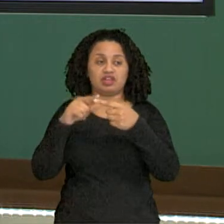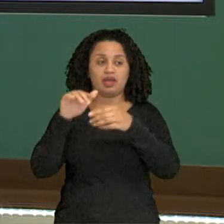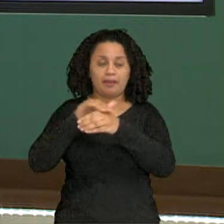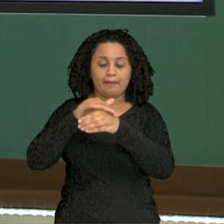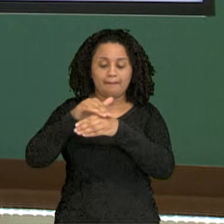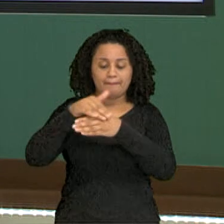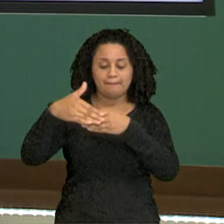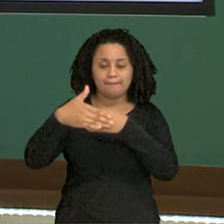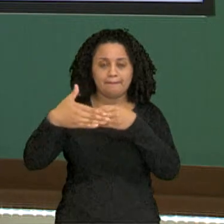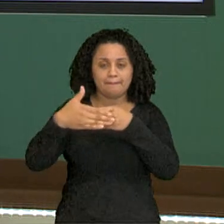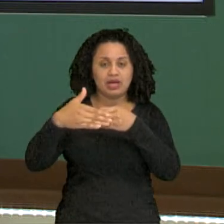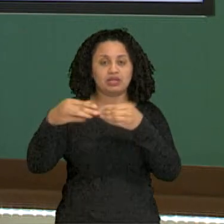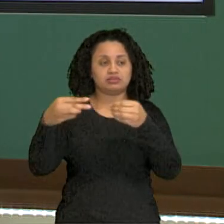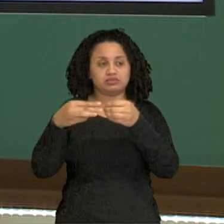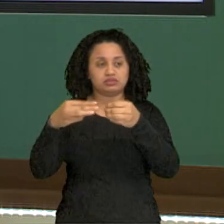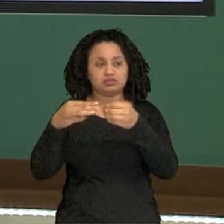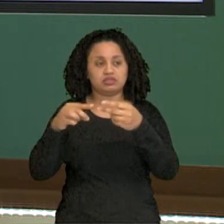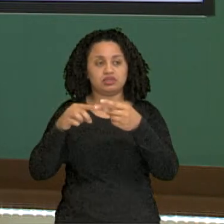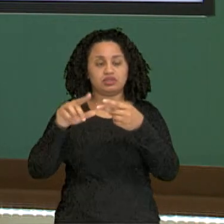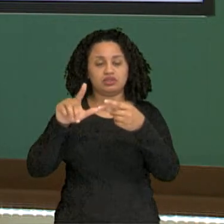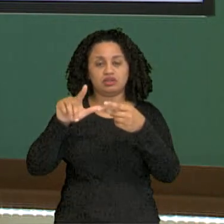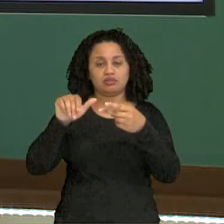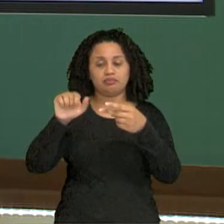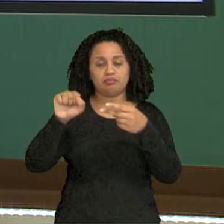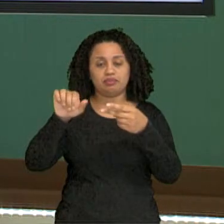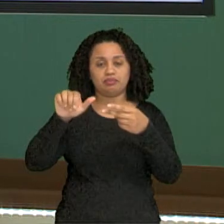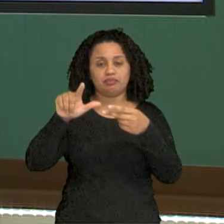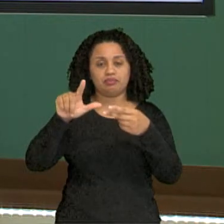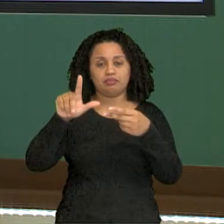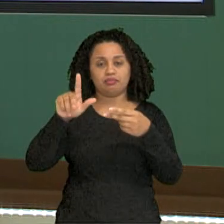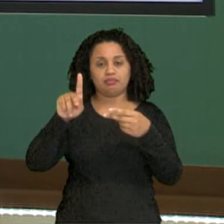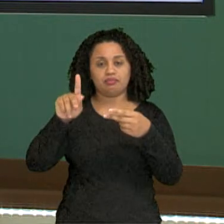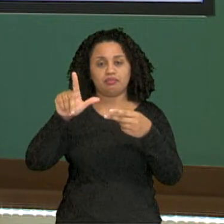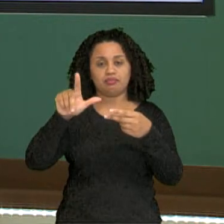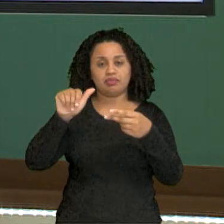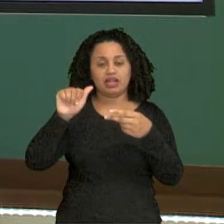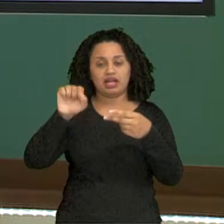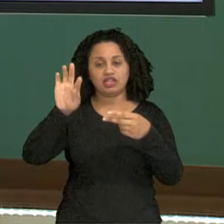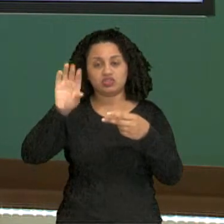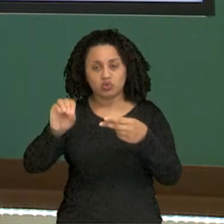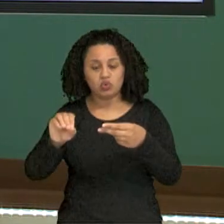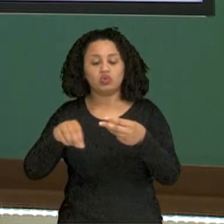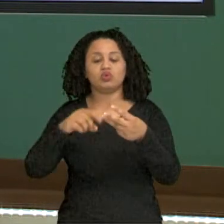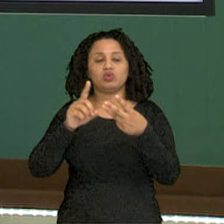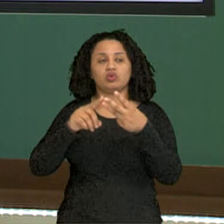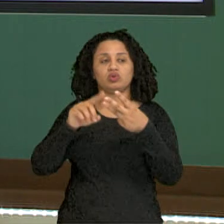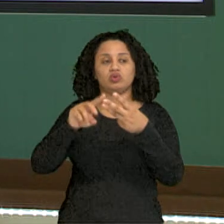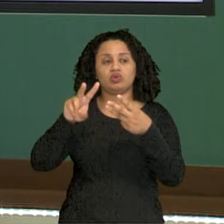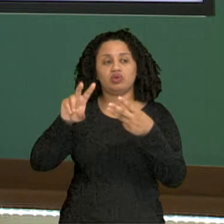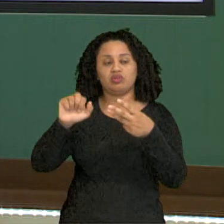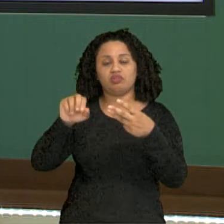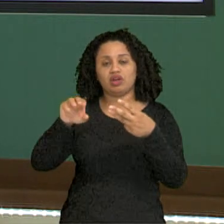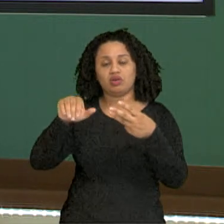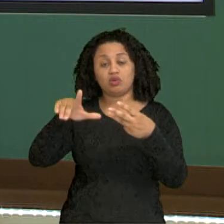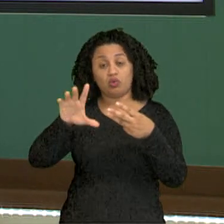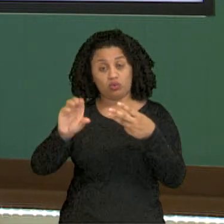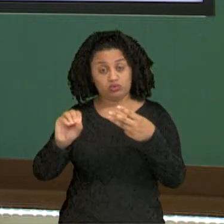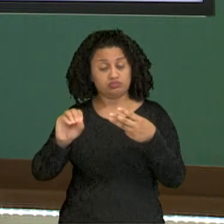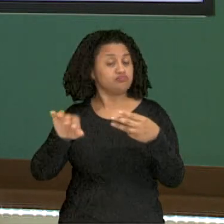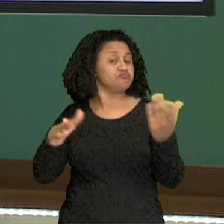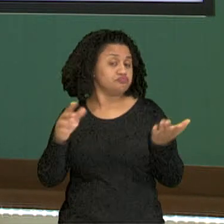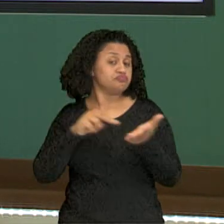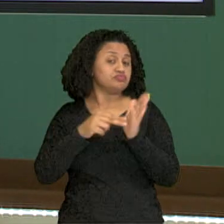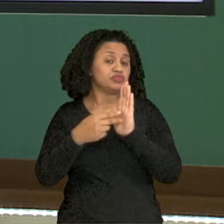parede celular, plastos e vacúolo. Ou seja, nós, seres humanos, ou aquele peixe-boi, que somos